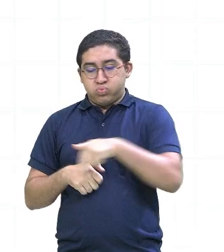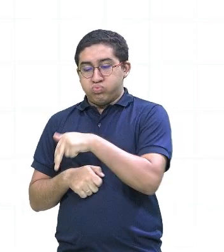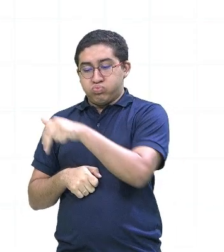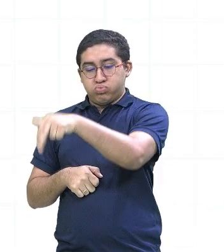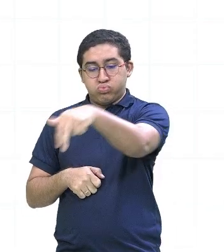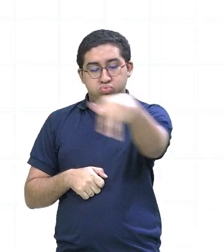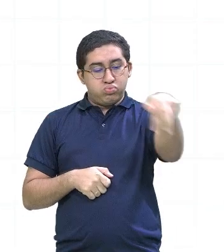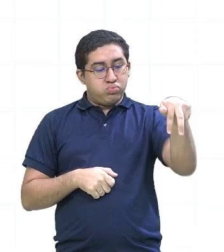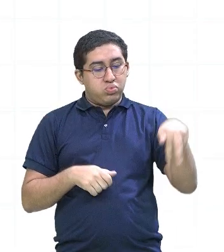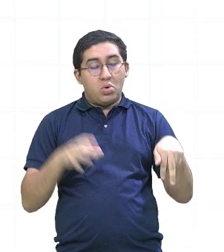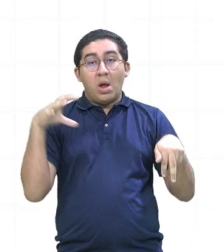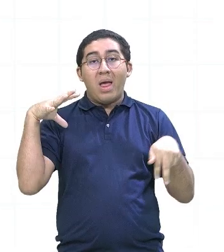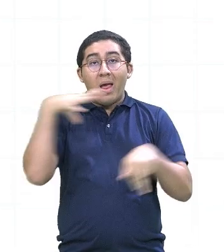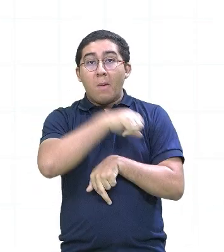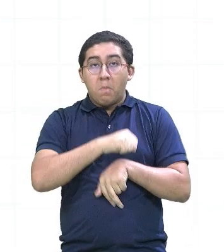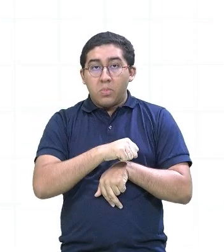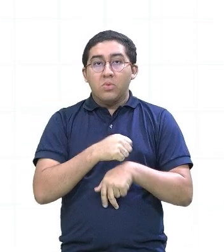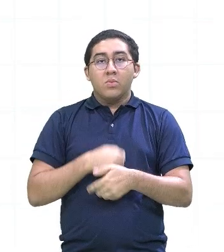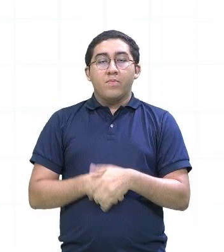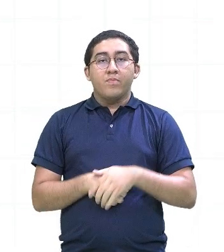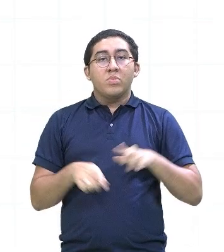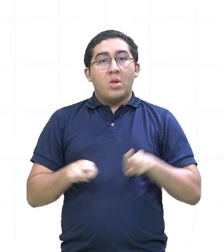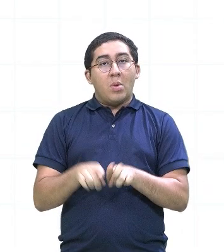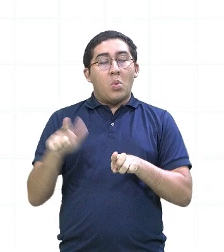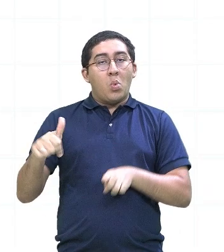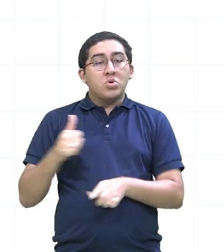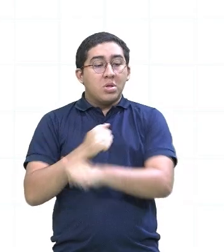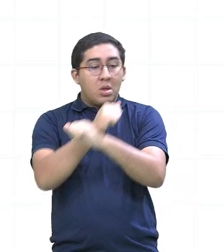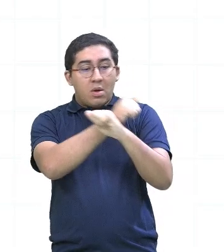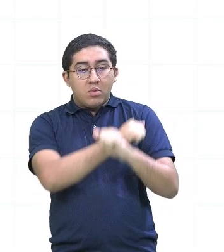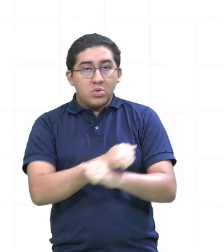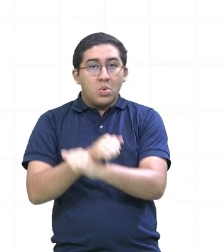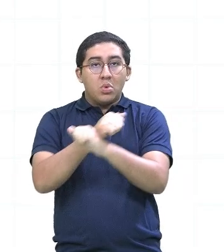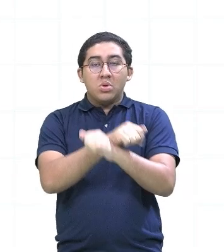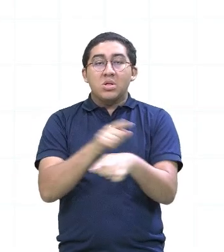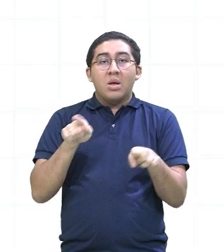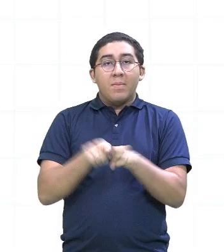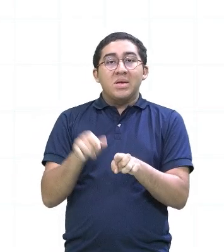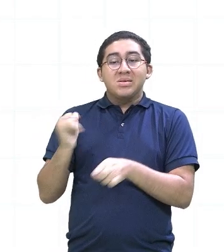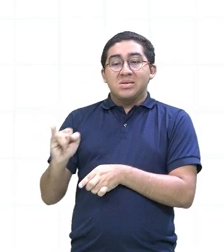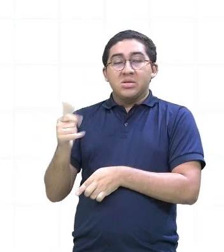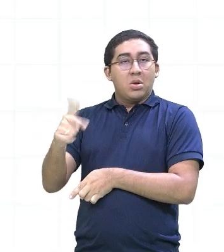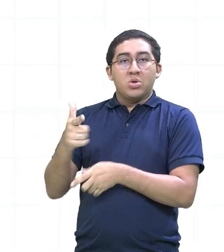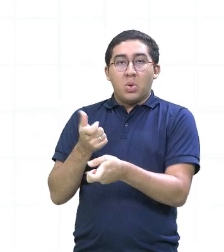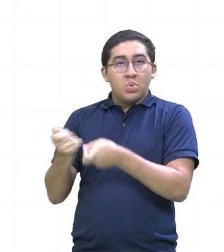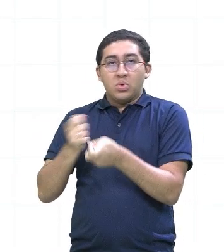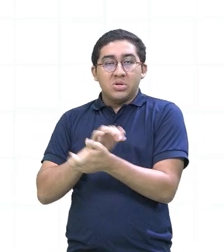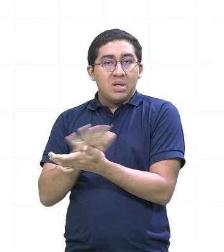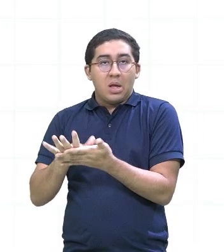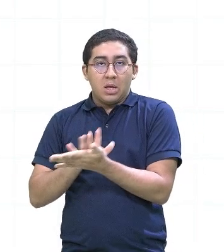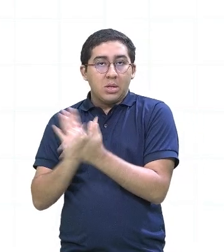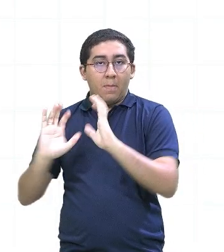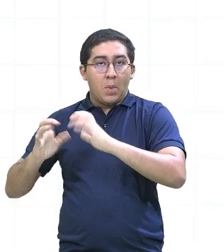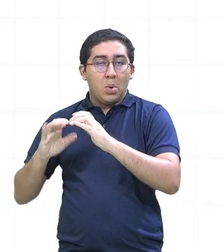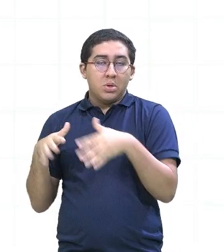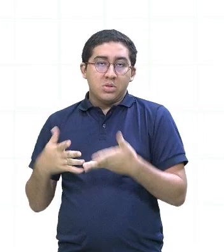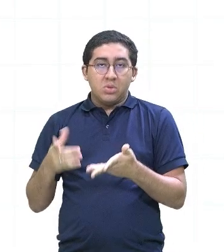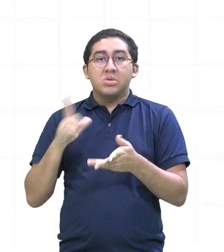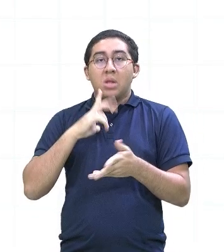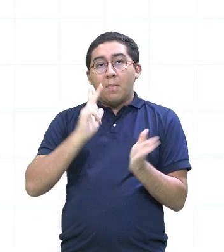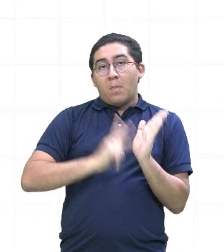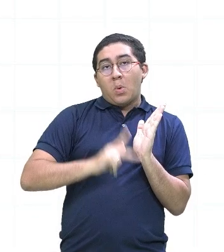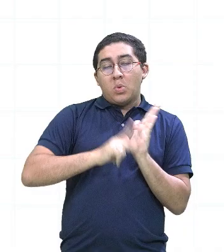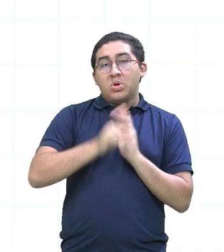as bases, enquanto os defensores não recuperam o controle da bola e assim somar pontos. Exemplos: